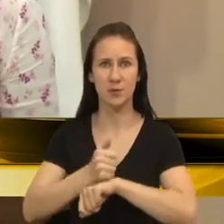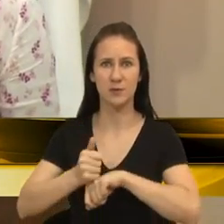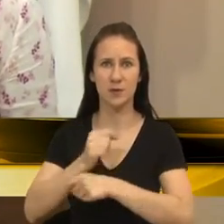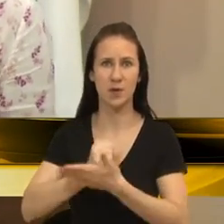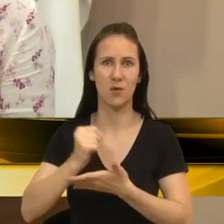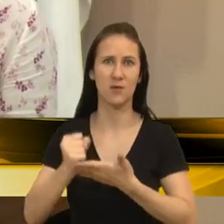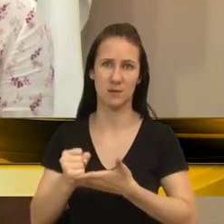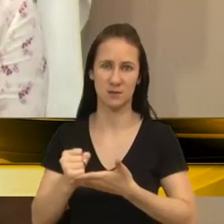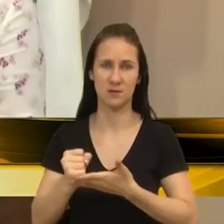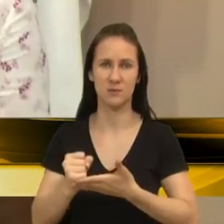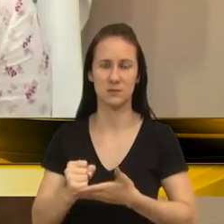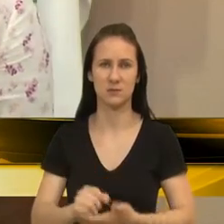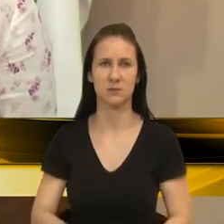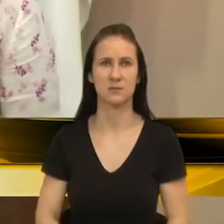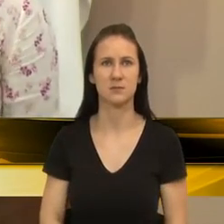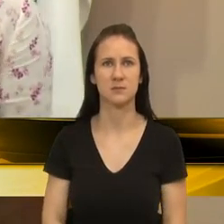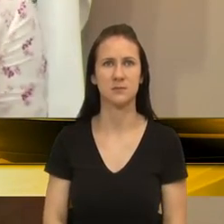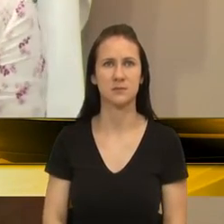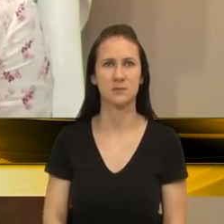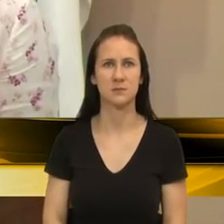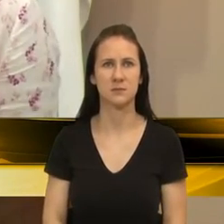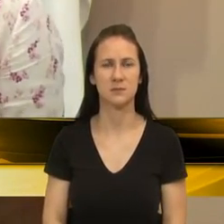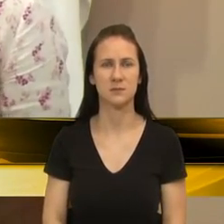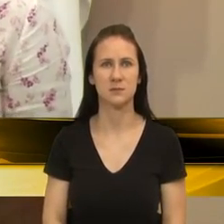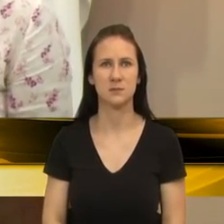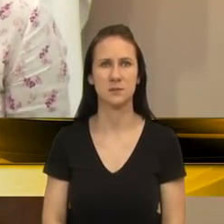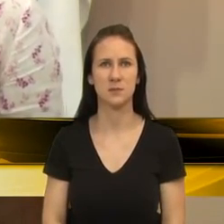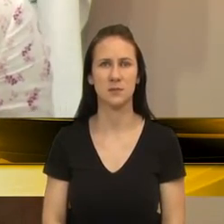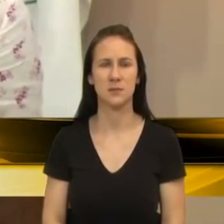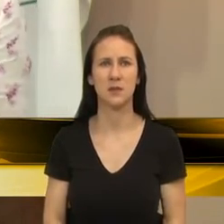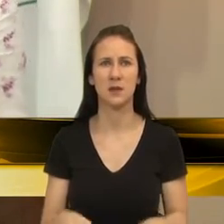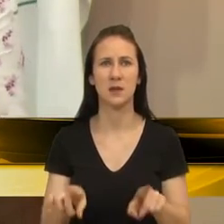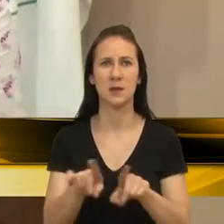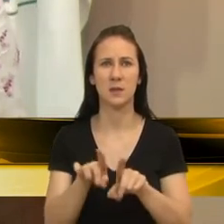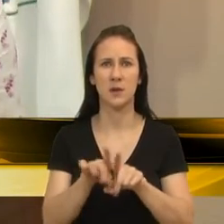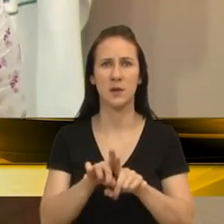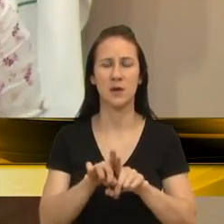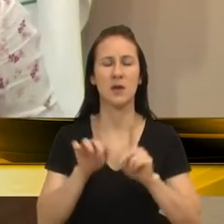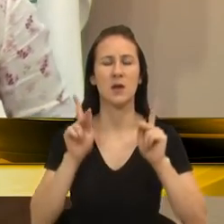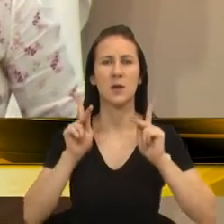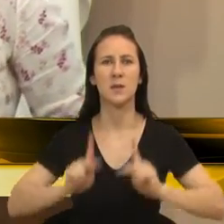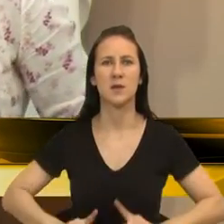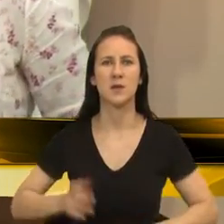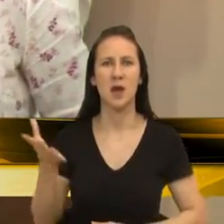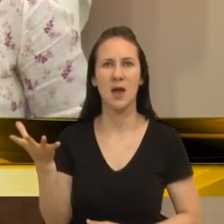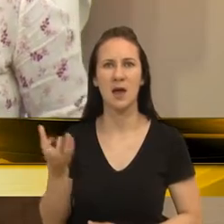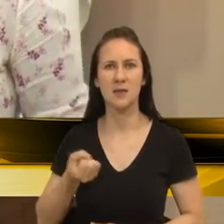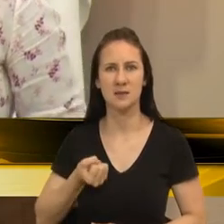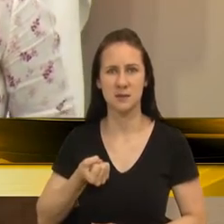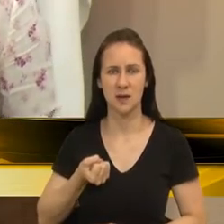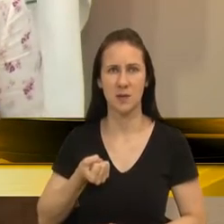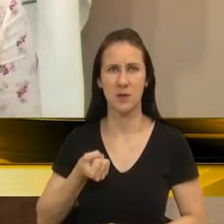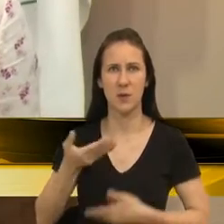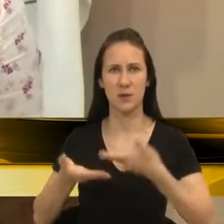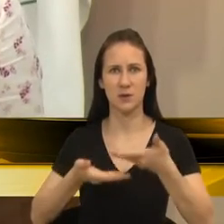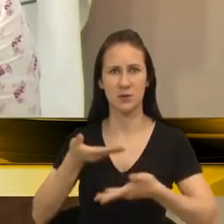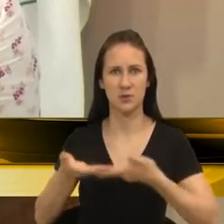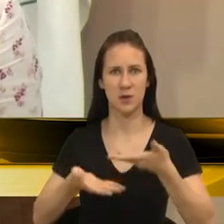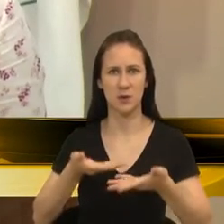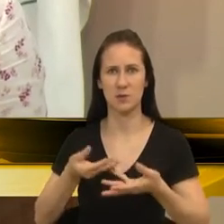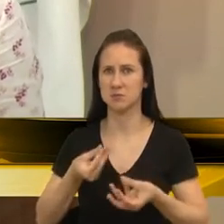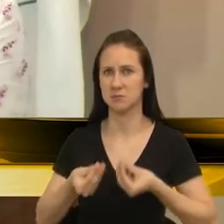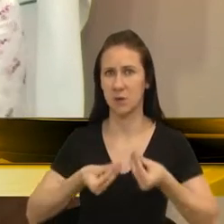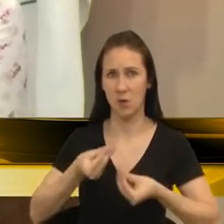falando um pouco pelo lado do usuário, o usuário, e aí a gente acompanha já há bastante tempo, através da Comissão de Direitos Humanos, o